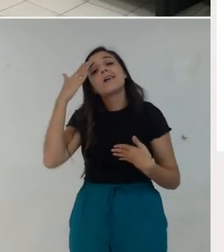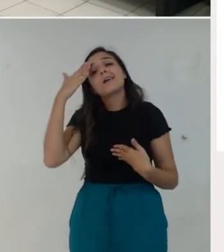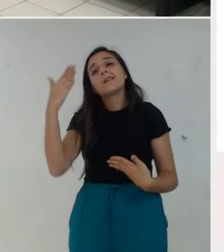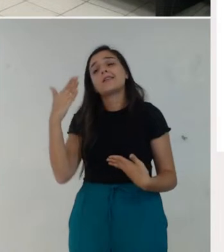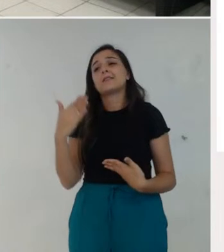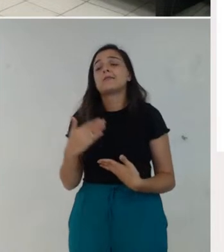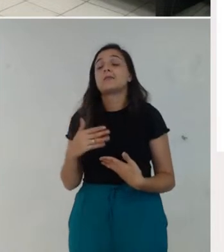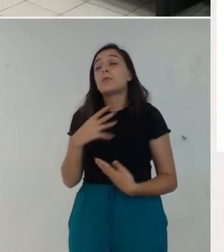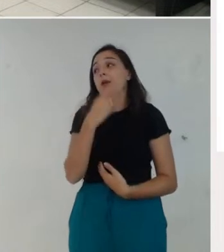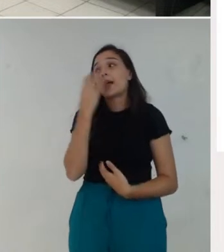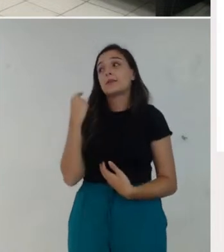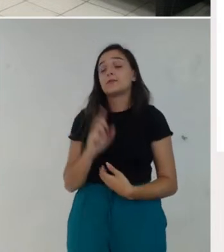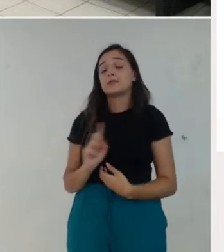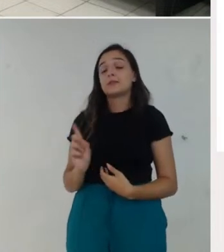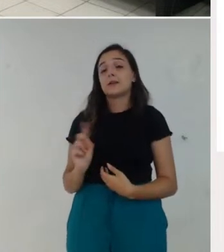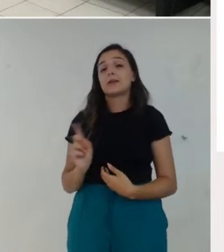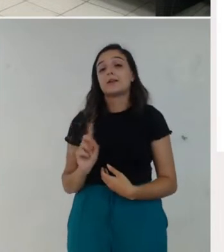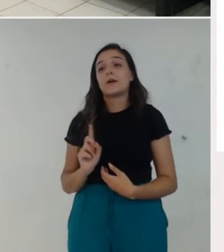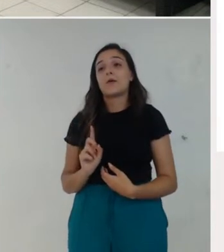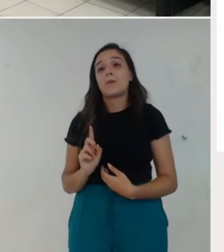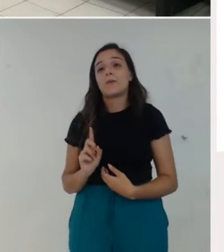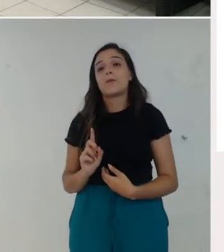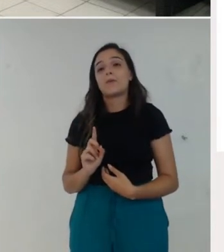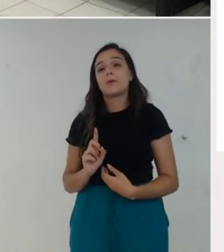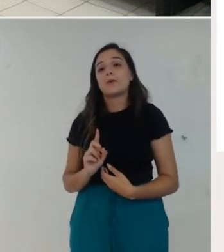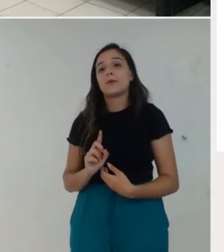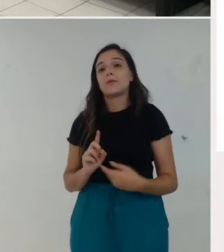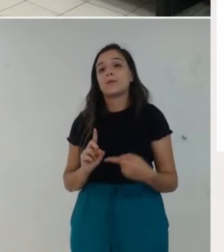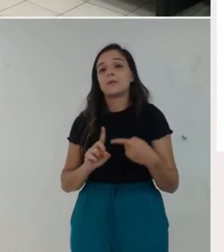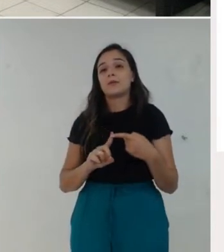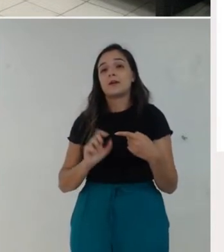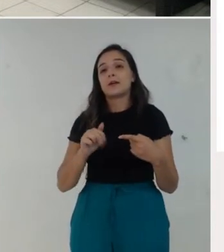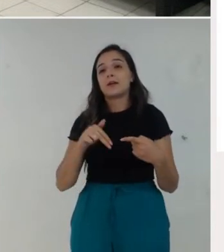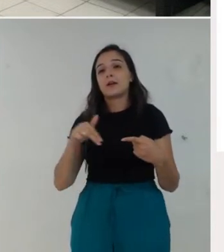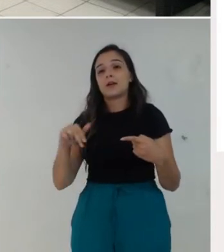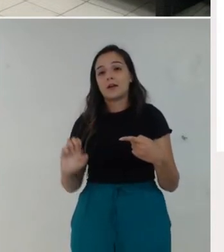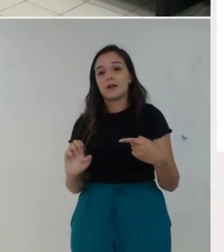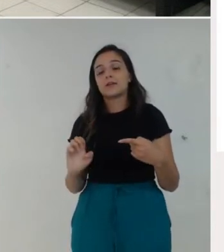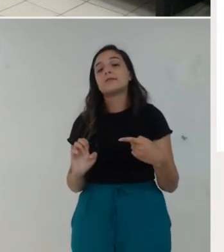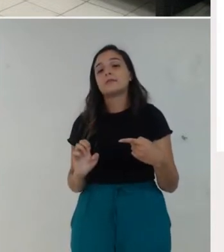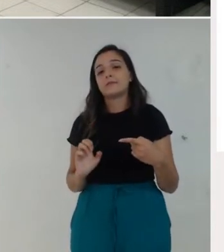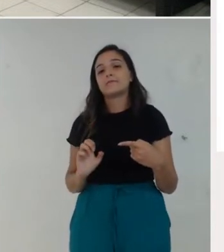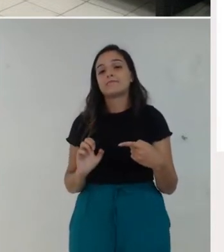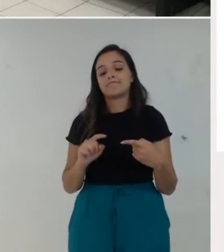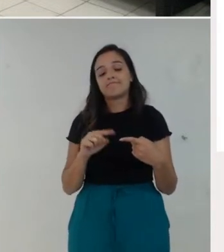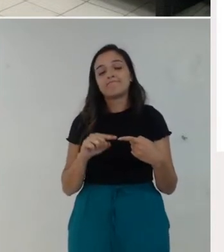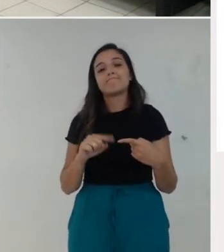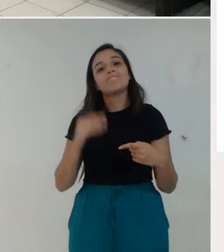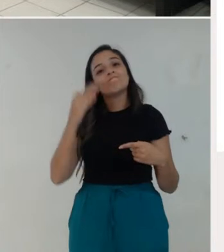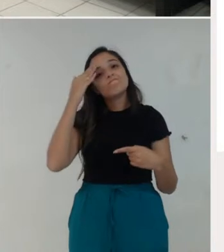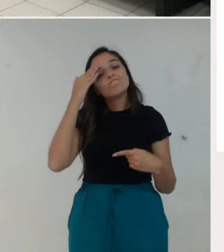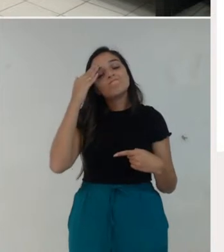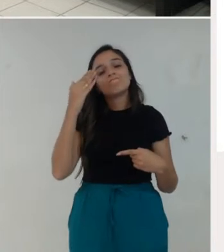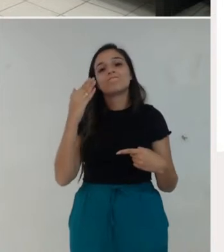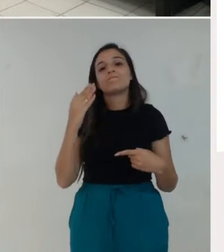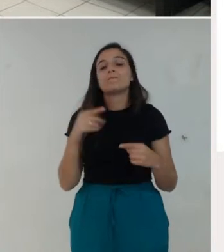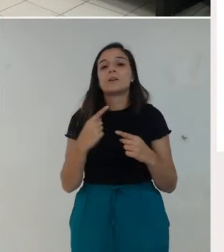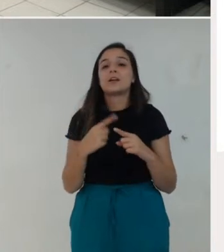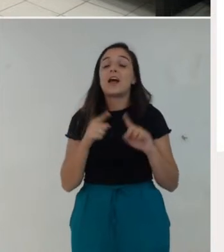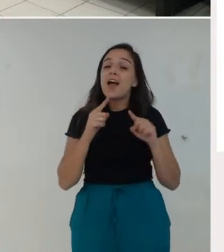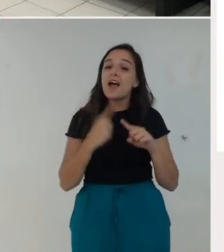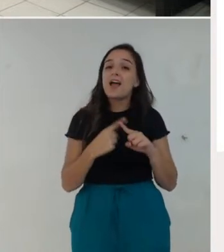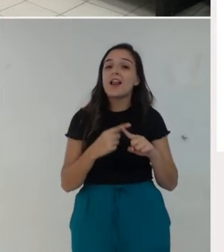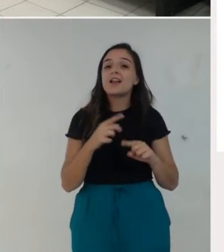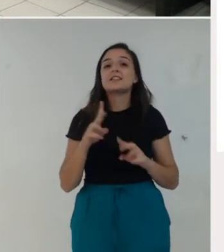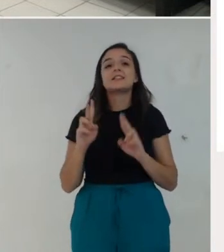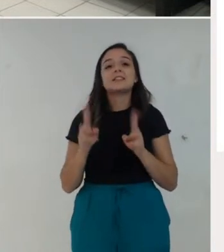não esquecer de ninguém, espero, a Anne Gironde, que ela sempre editou, fez a parte